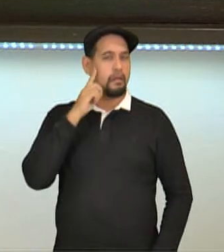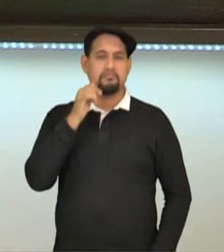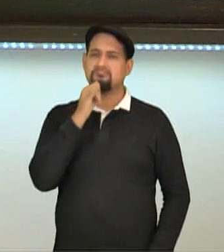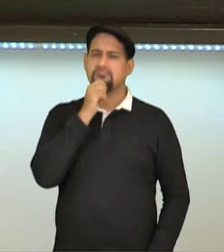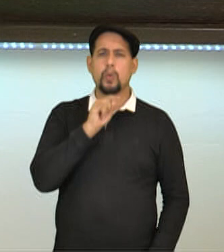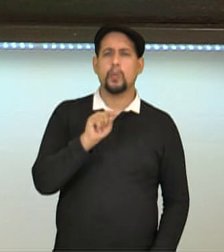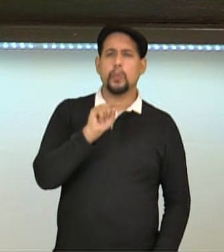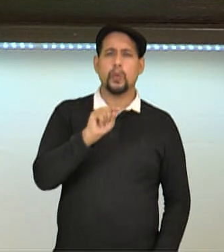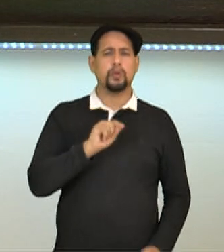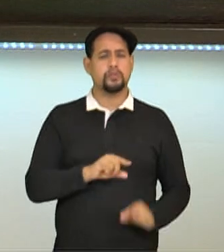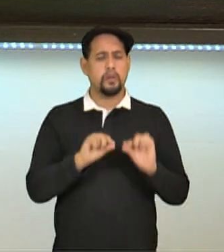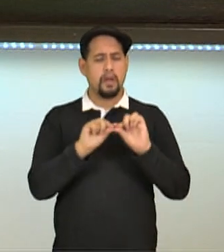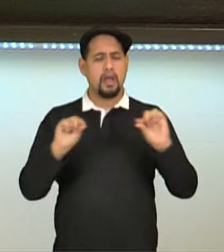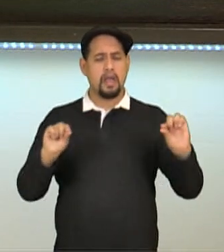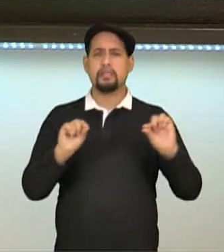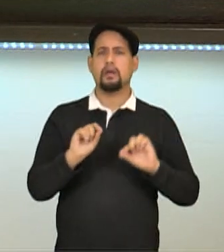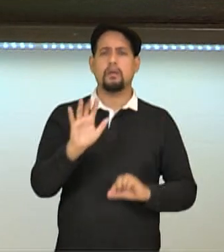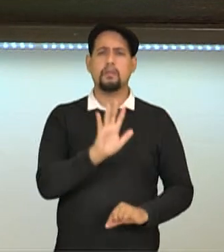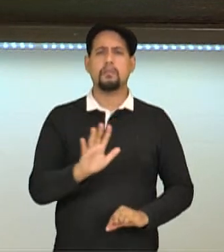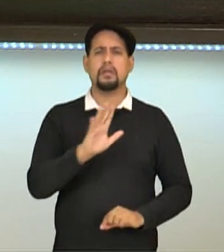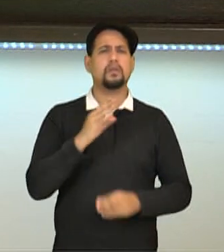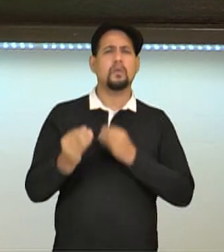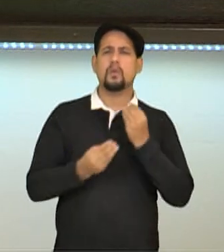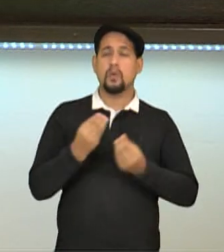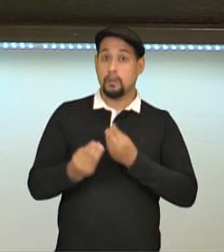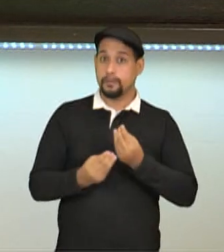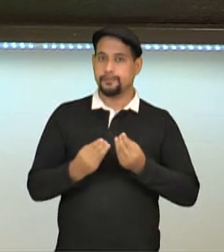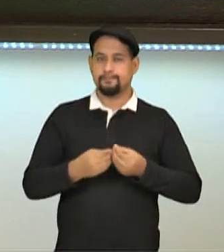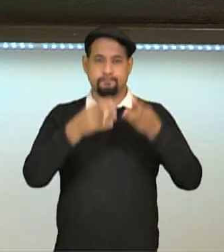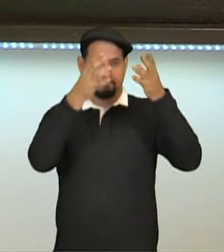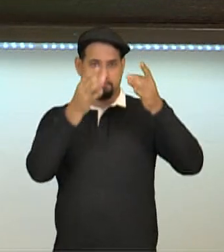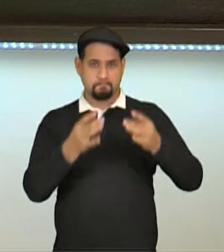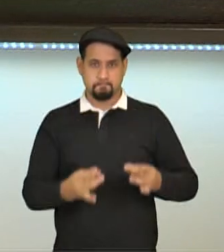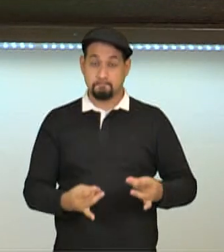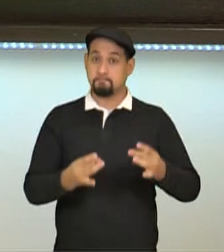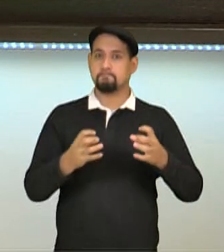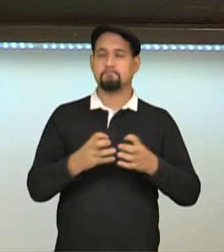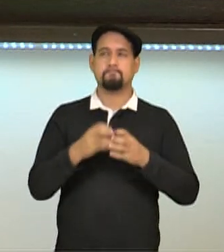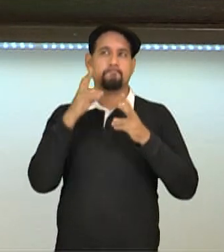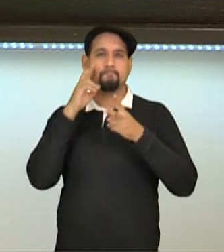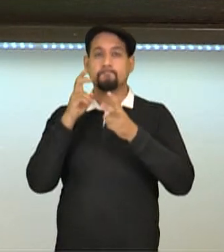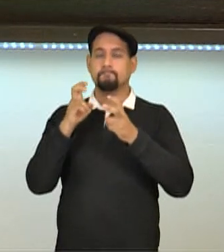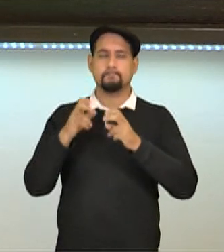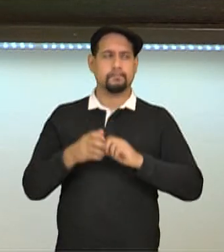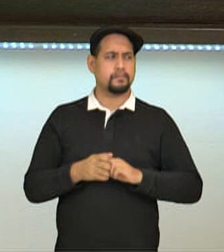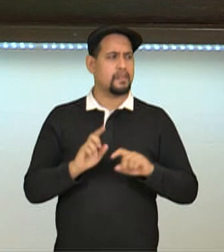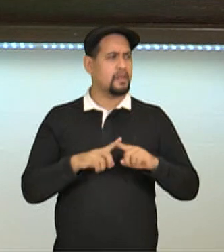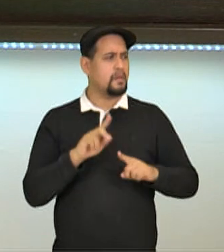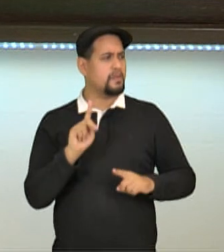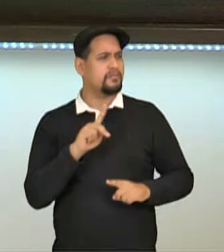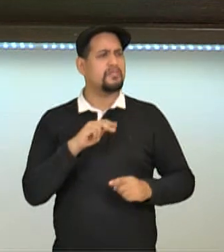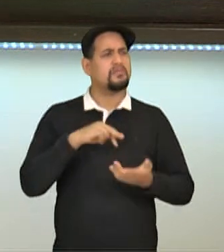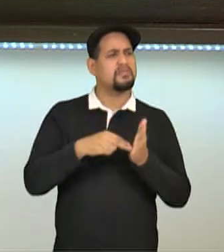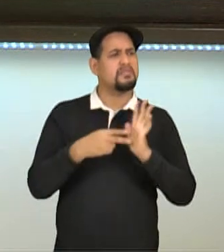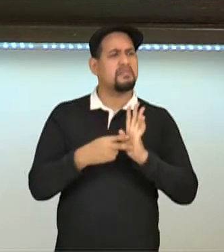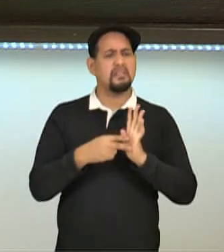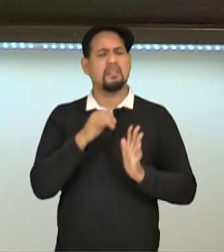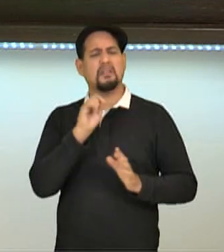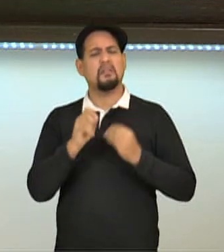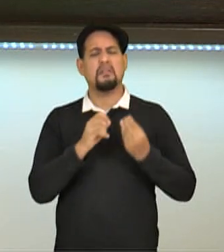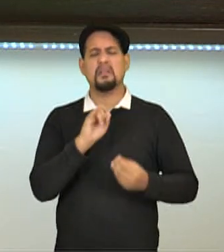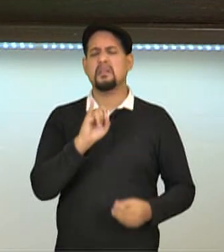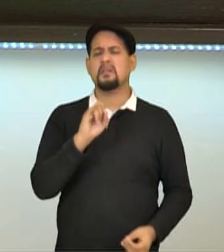uma reta, um plano? Bom, a gente vai começar essa definição de forma intuitiva. Mas, professor, o que é forma intuitiva?